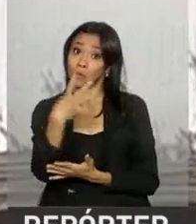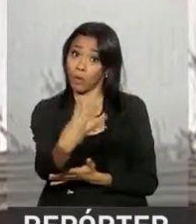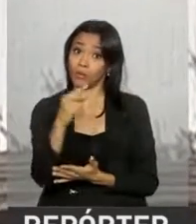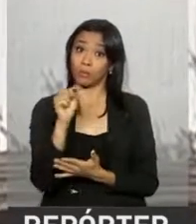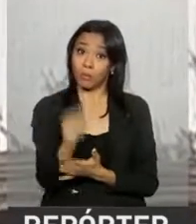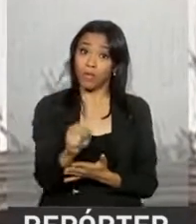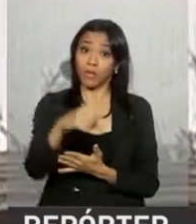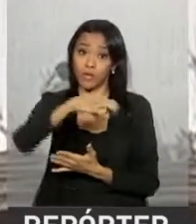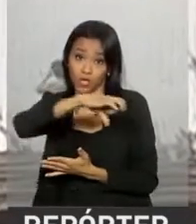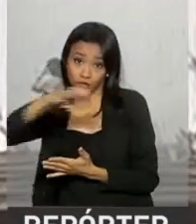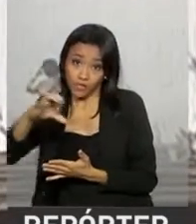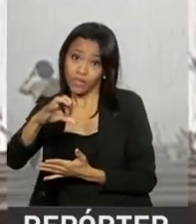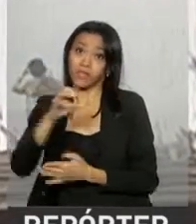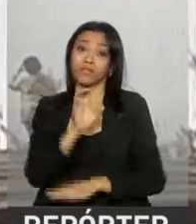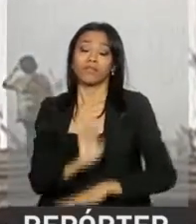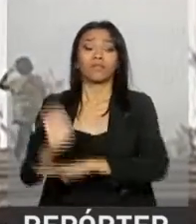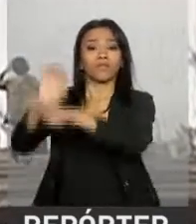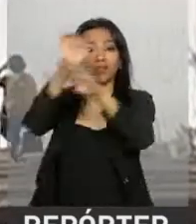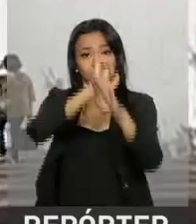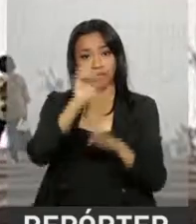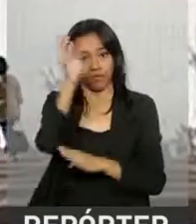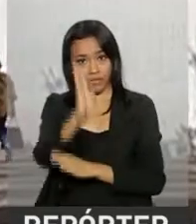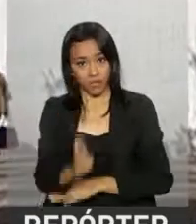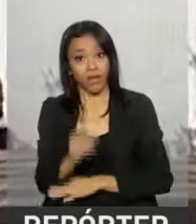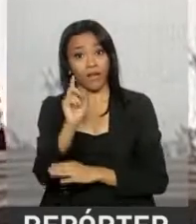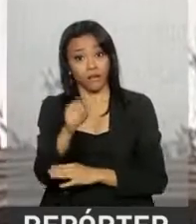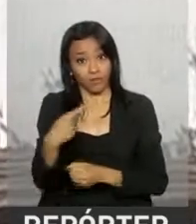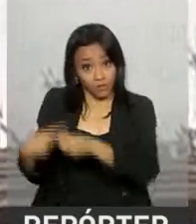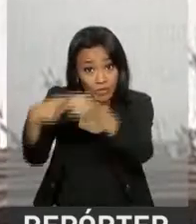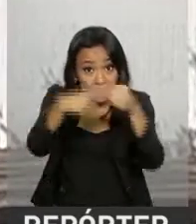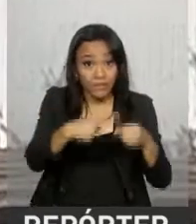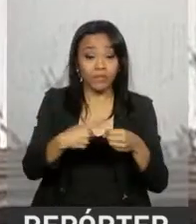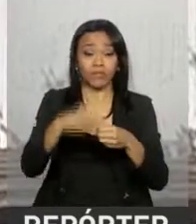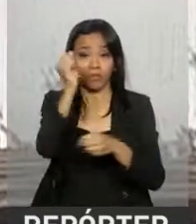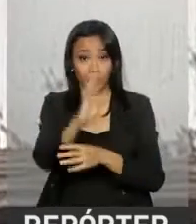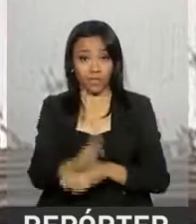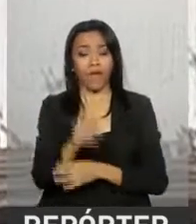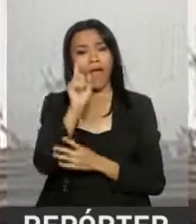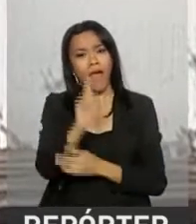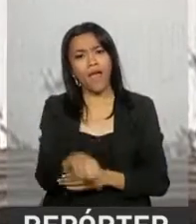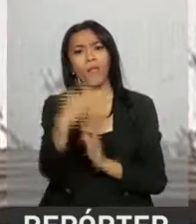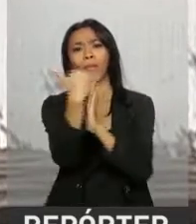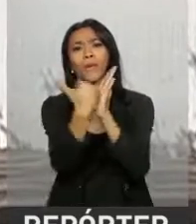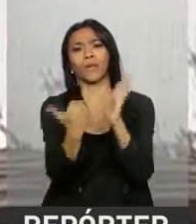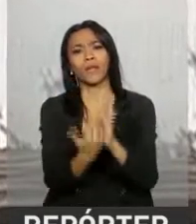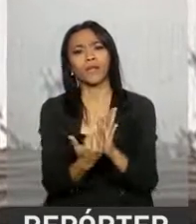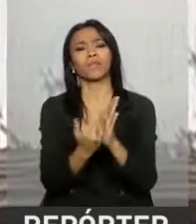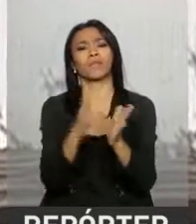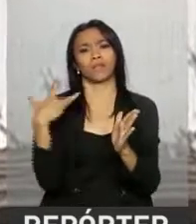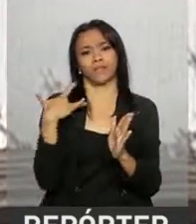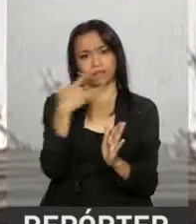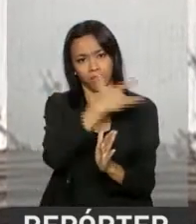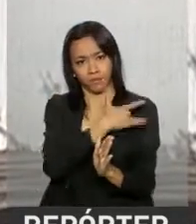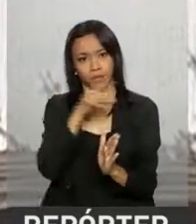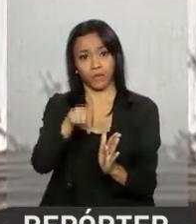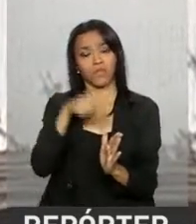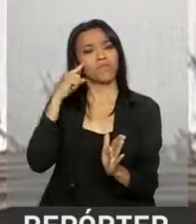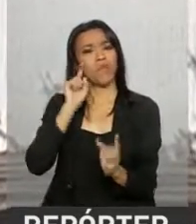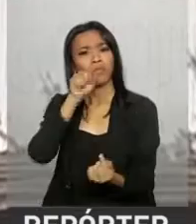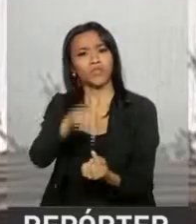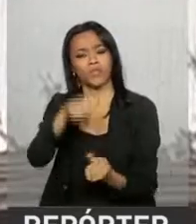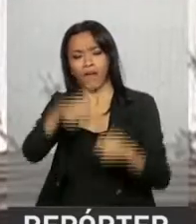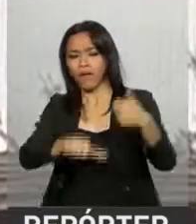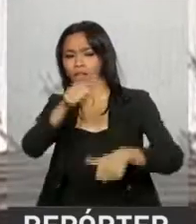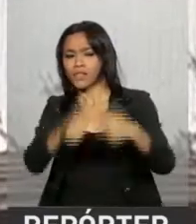brasileiros ele faz parte do programa nacional de qualificação da atenção básica esse programa ele faz aí avaliações nos